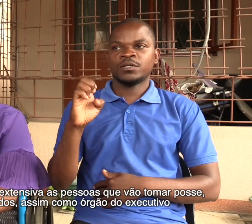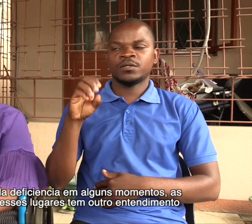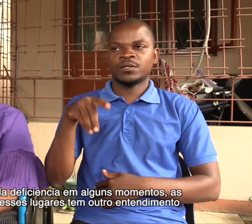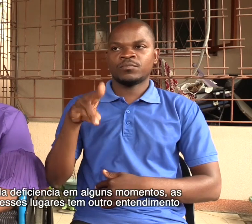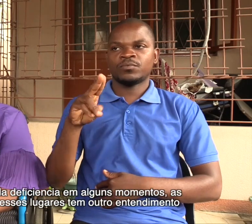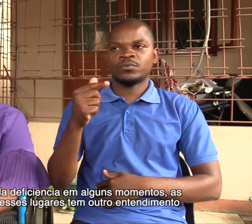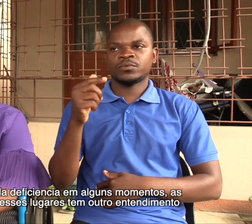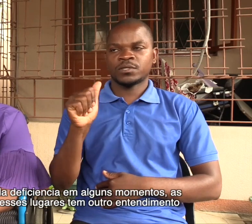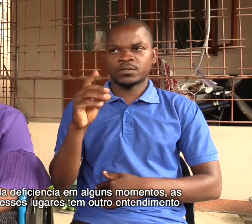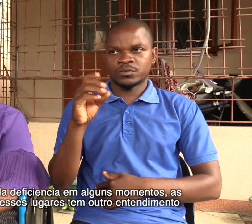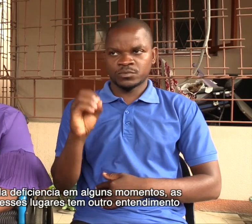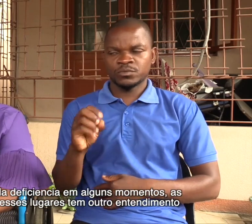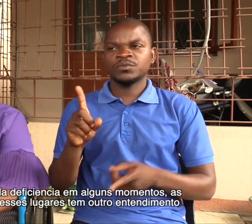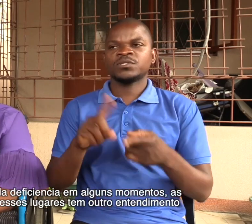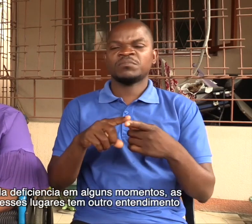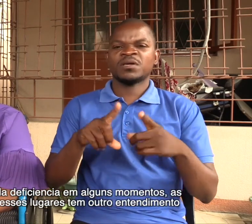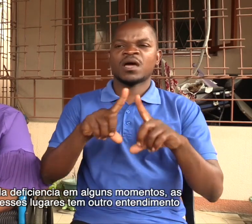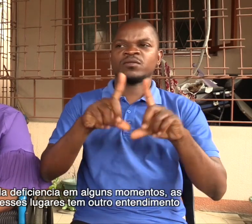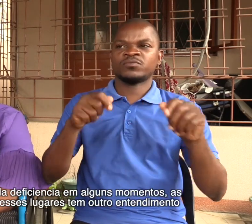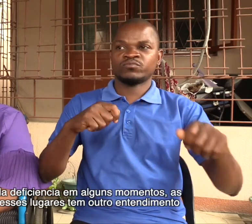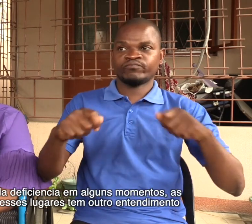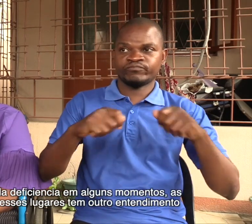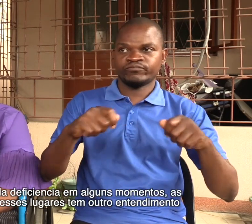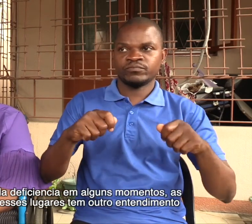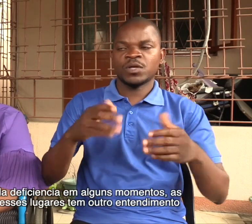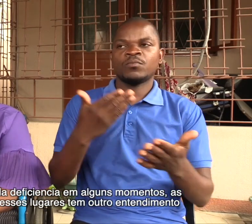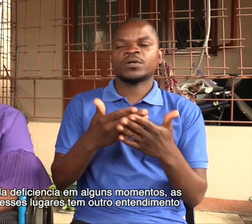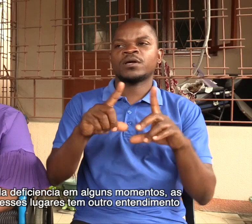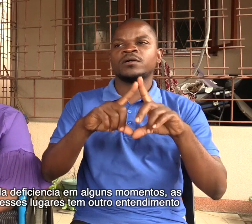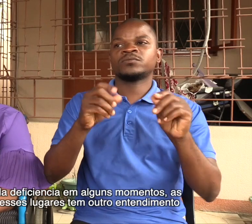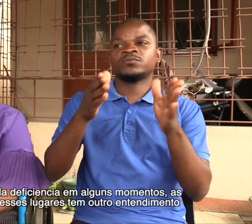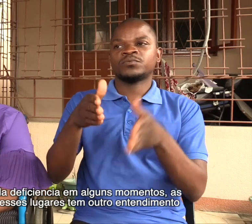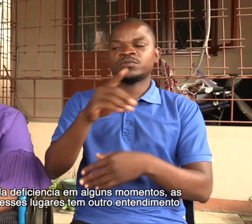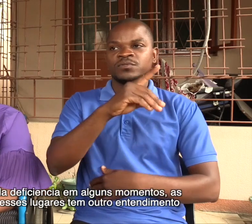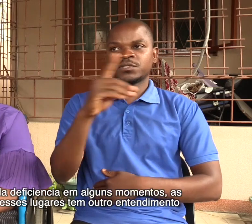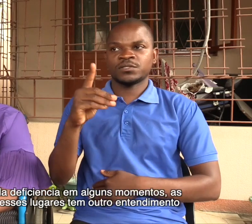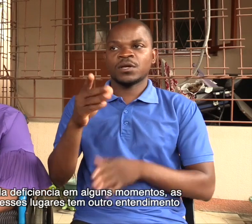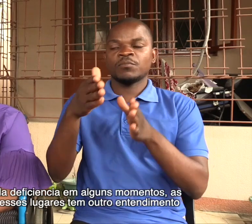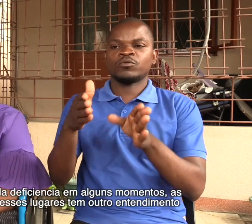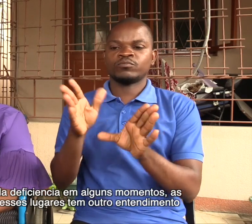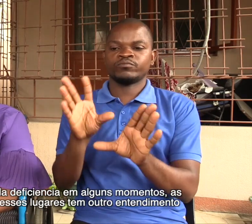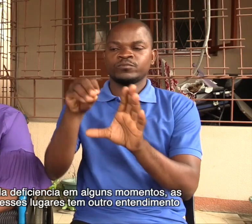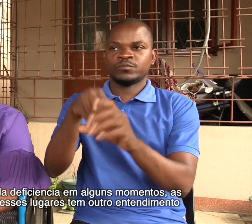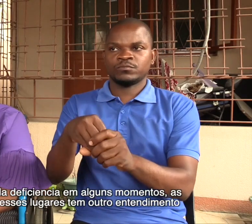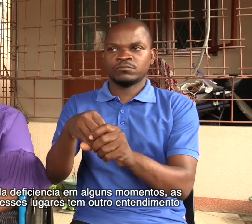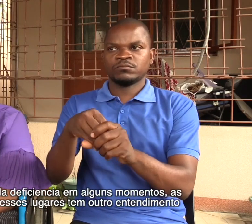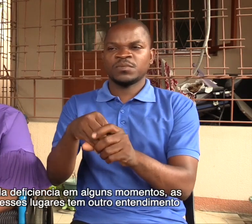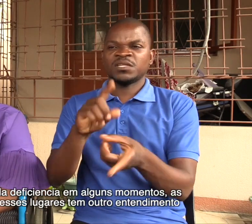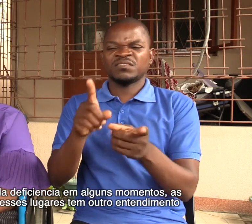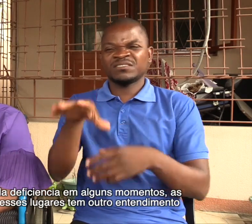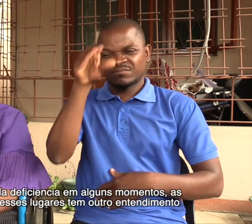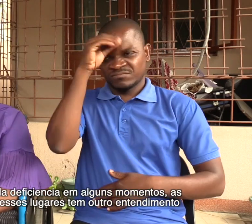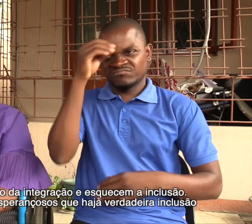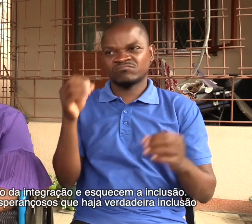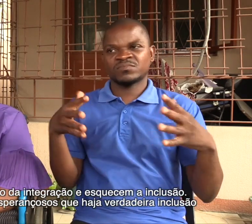executivo. Porque as questões da deficiência, em alguns momentos, as pessoas que estão nesses lugares têm um outro entendimento.